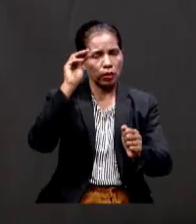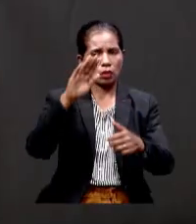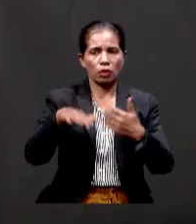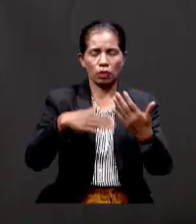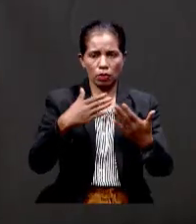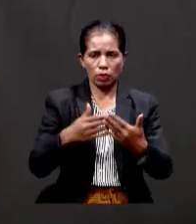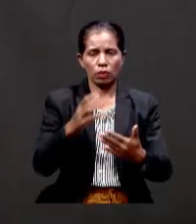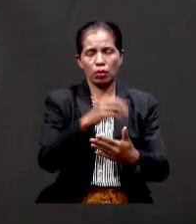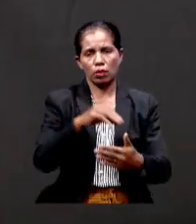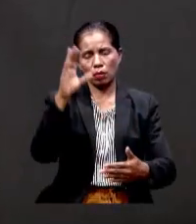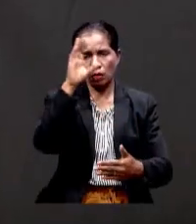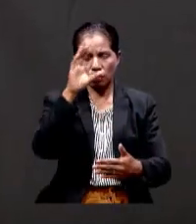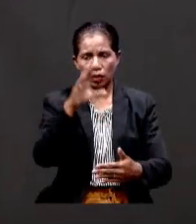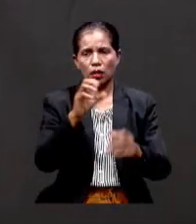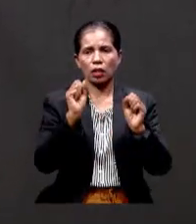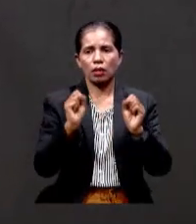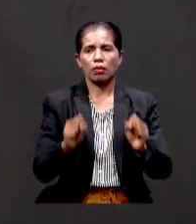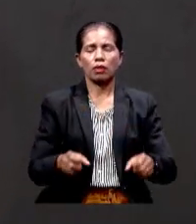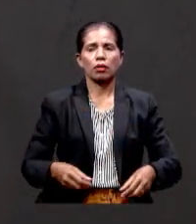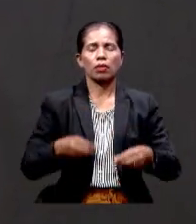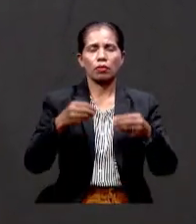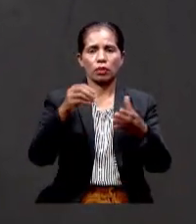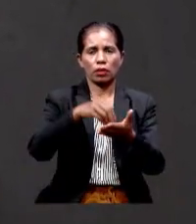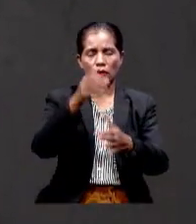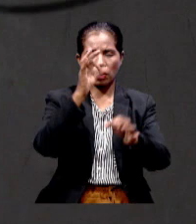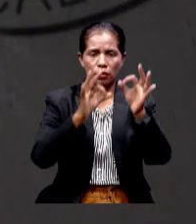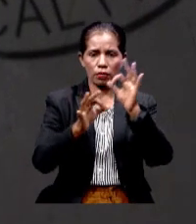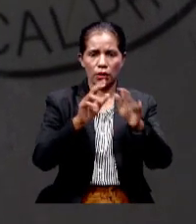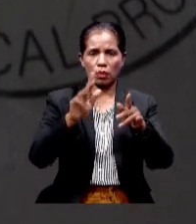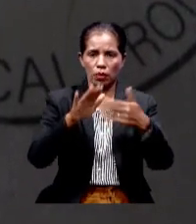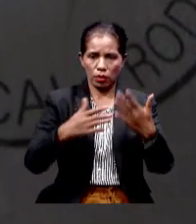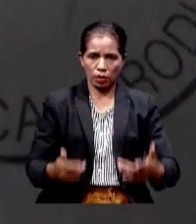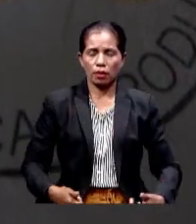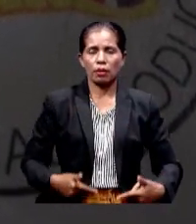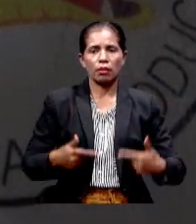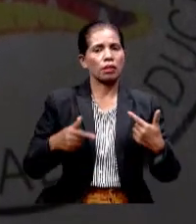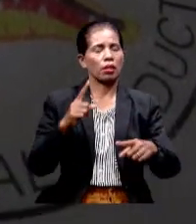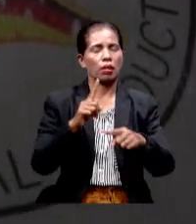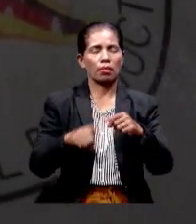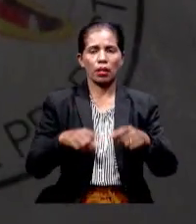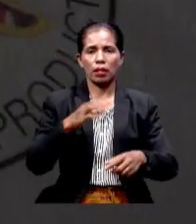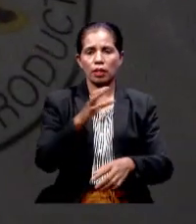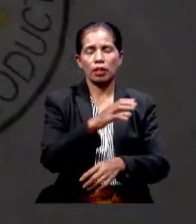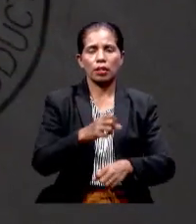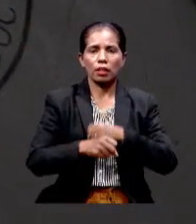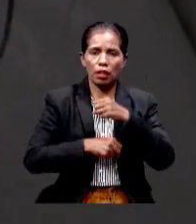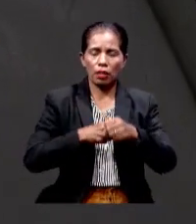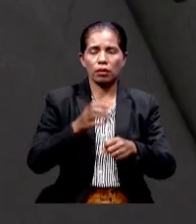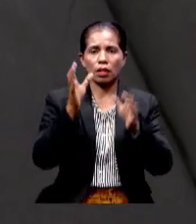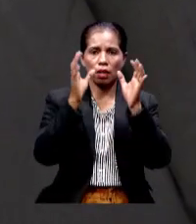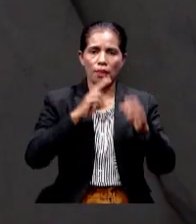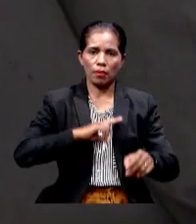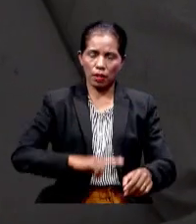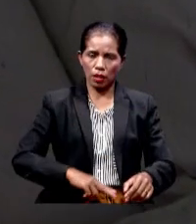sira, ode buka solusaun nun ne bele fo garantia ba povo ne Morris nun la bele sofre hamlaha. Enquanto